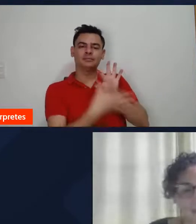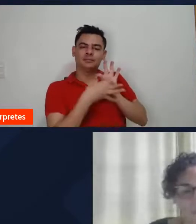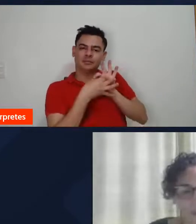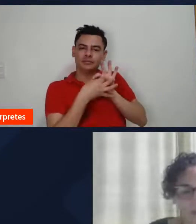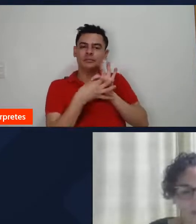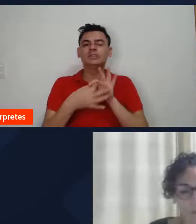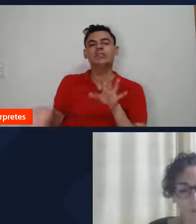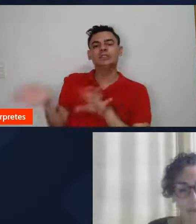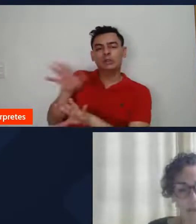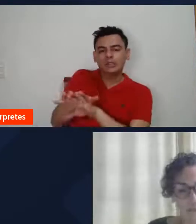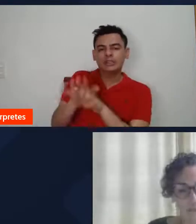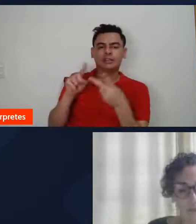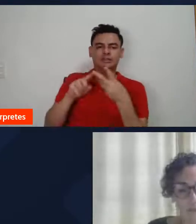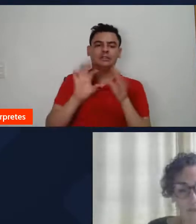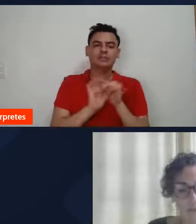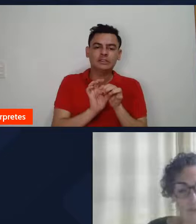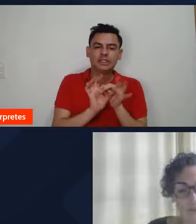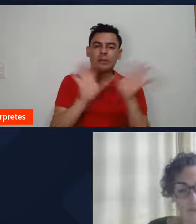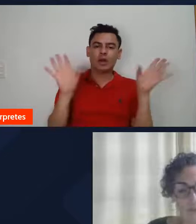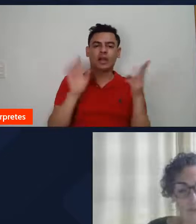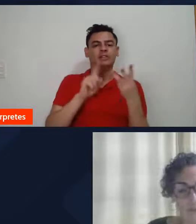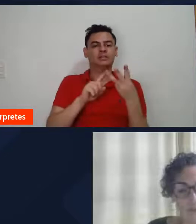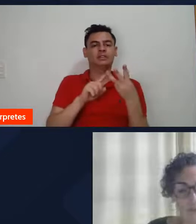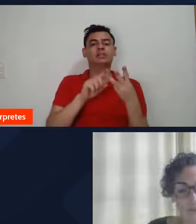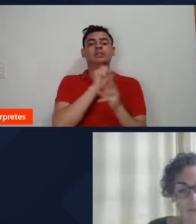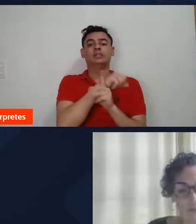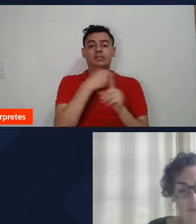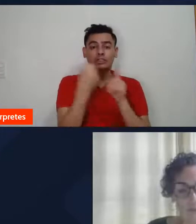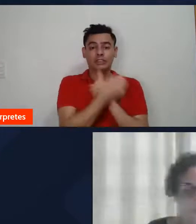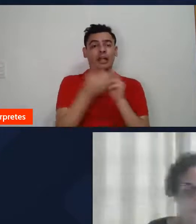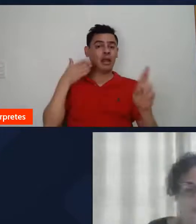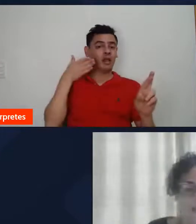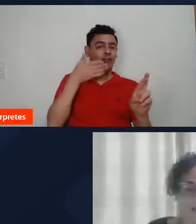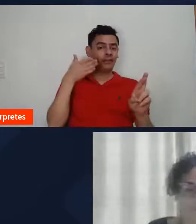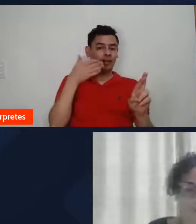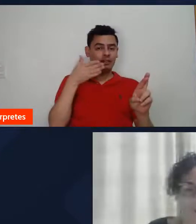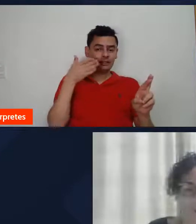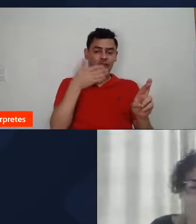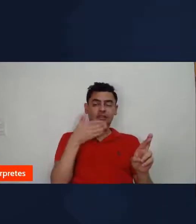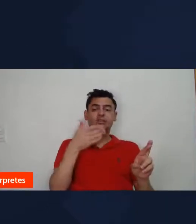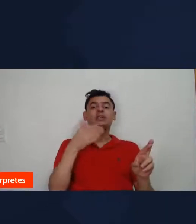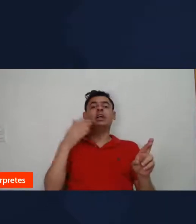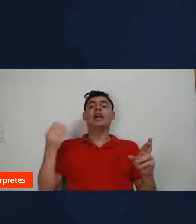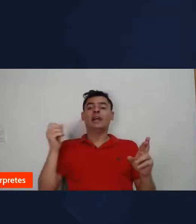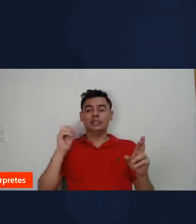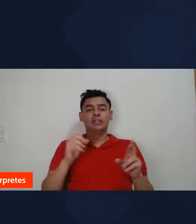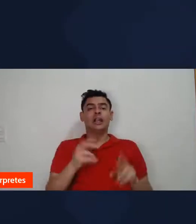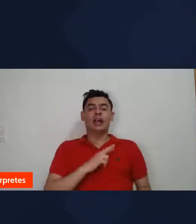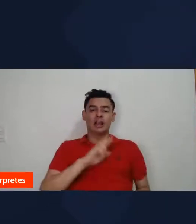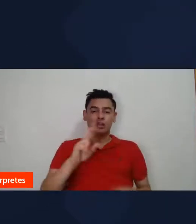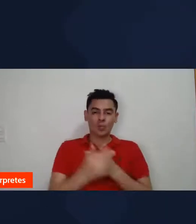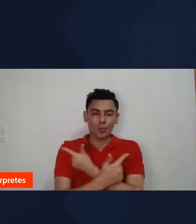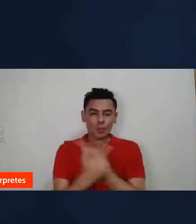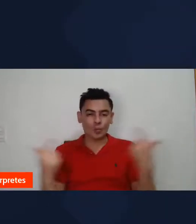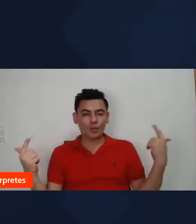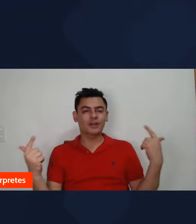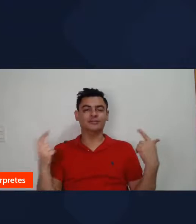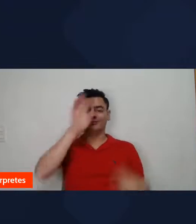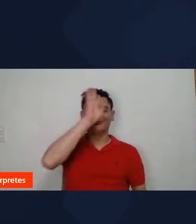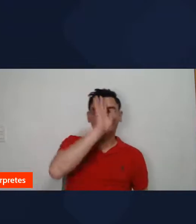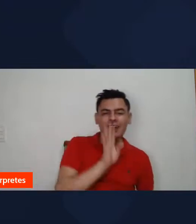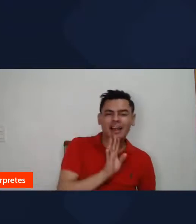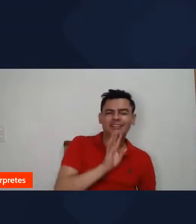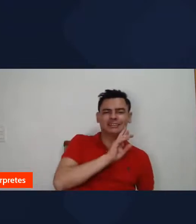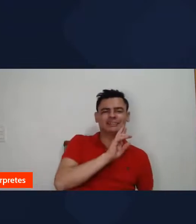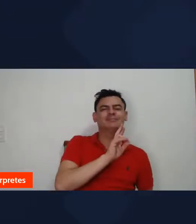inclusivas, democrática, de uma sociedade, de uma educação para todos, laica, pública, gratuita e